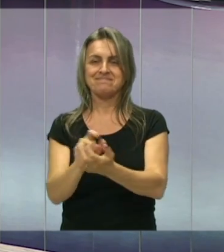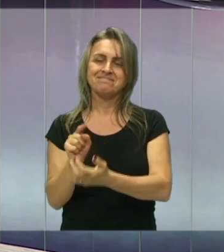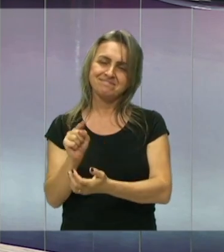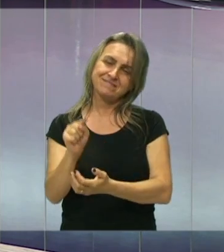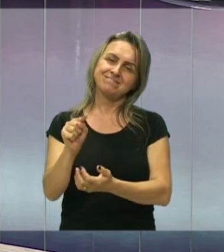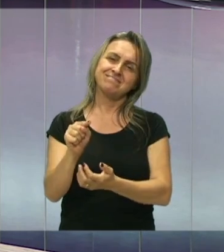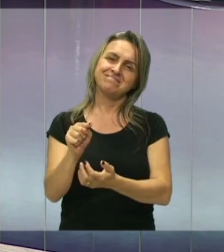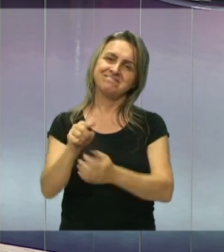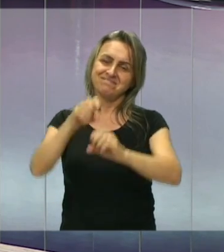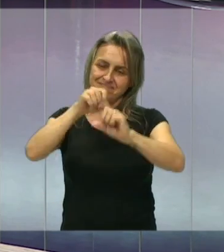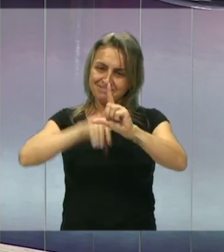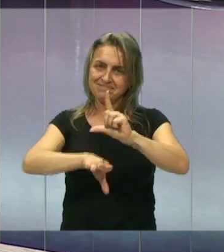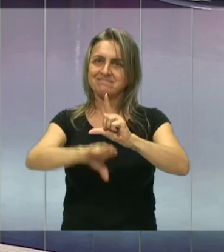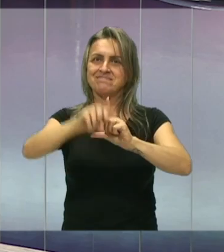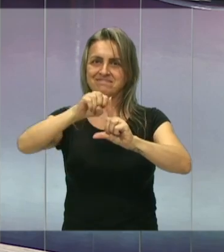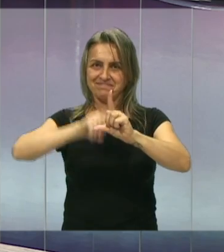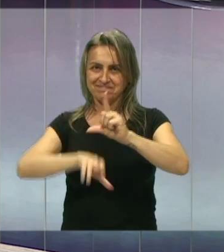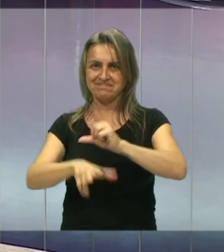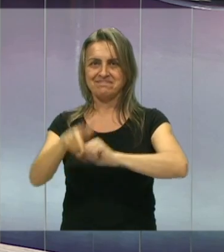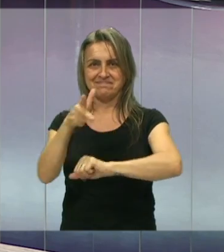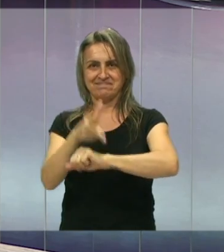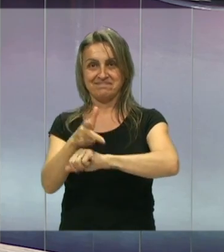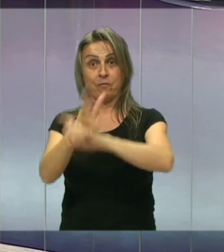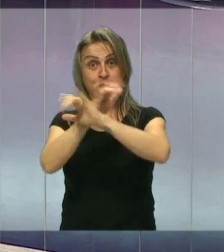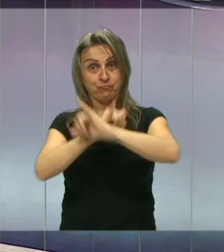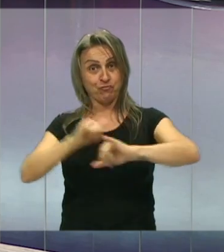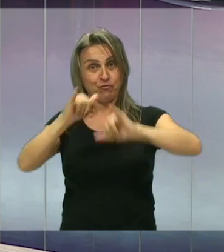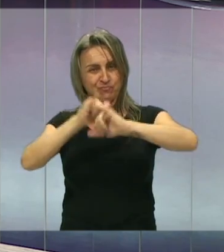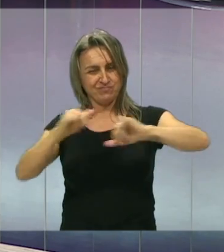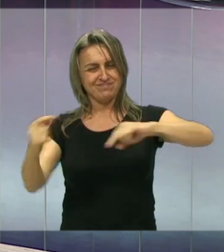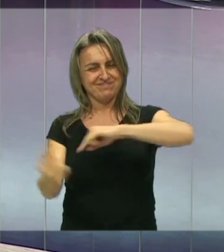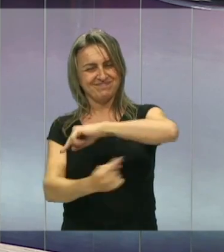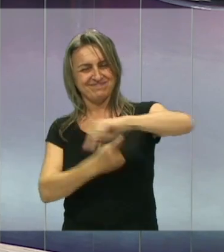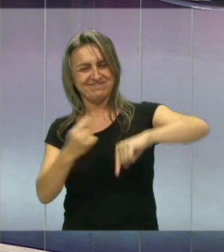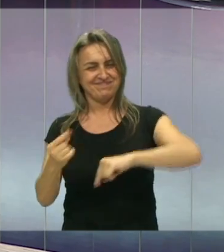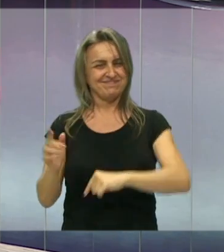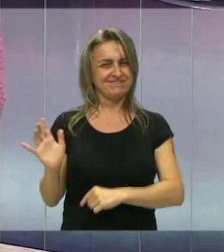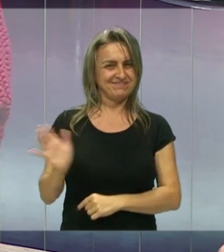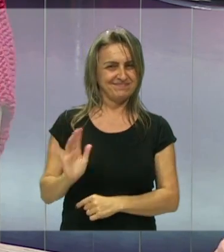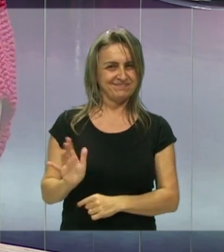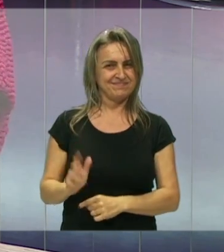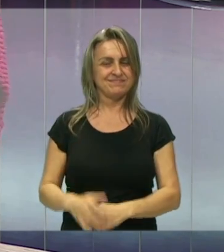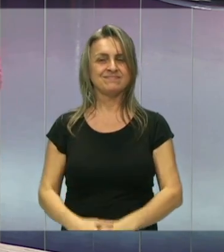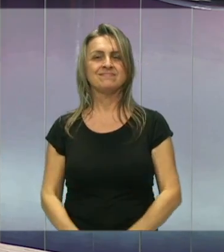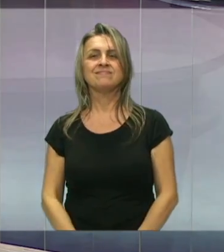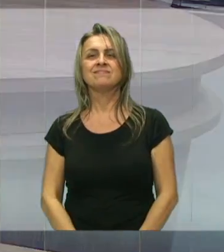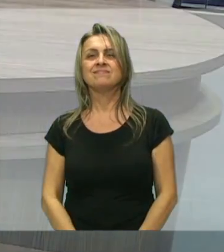e compartilhe os vídeos. Faça a informação circular. Até o próximo Câmara Aberta.